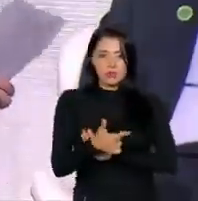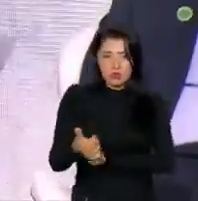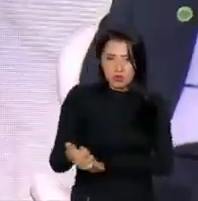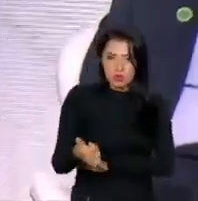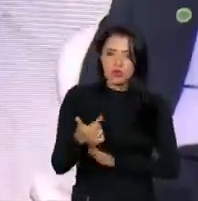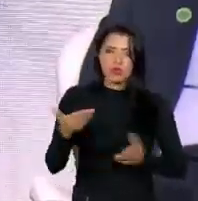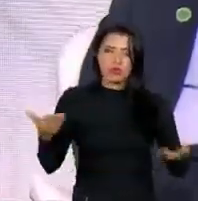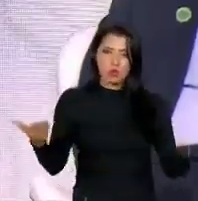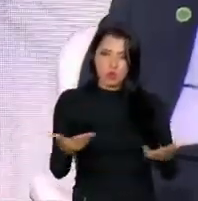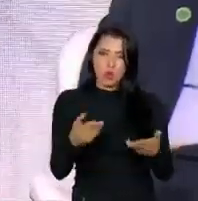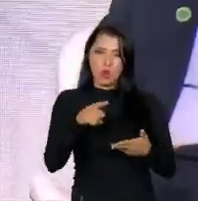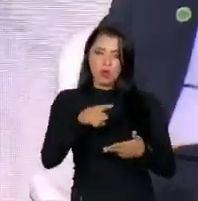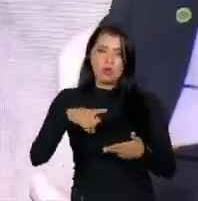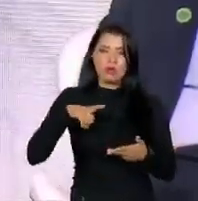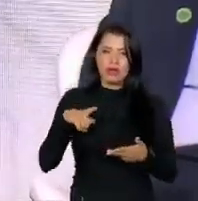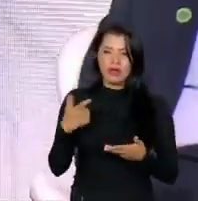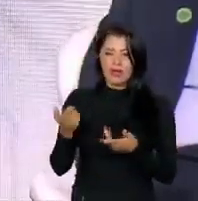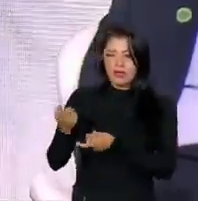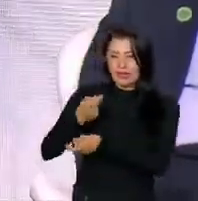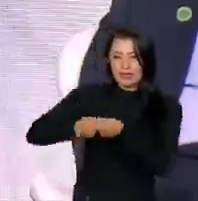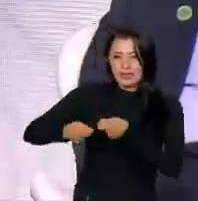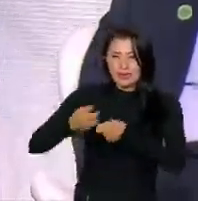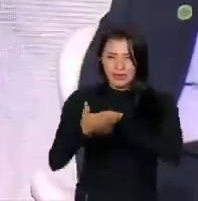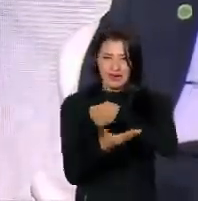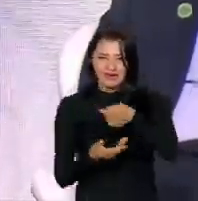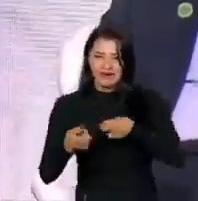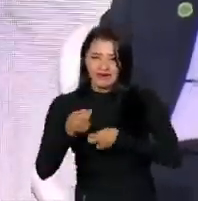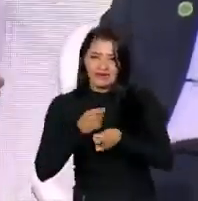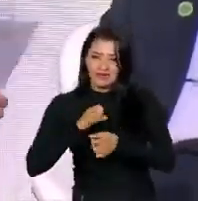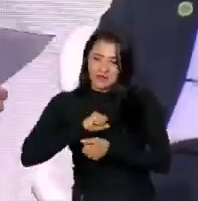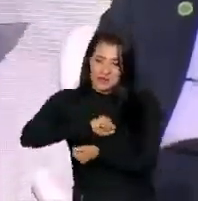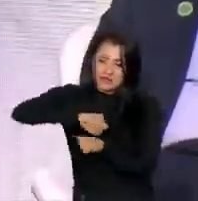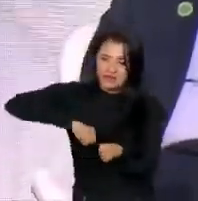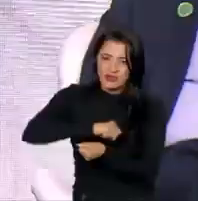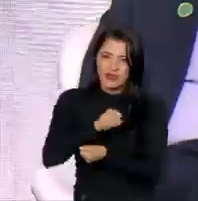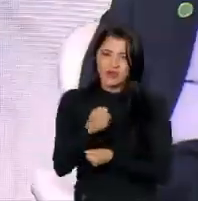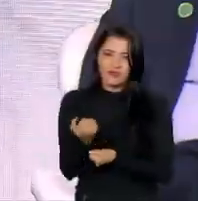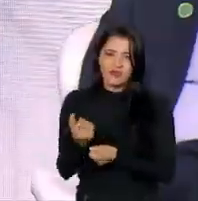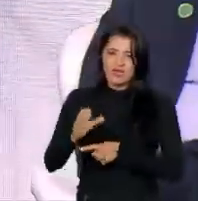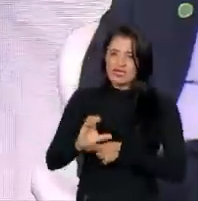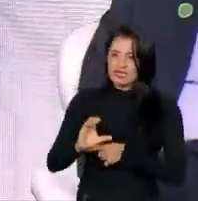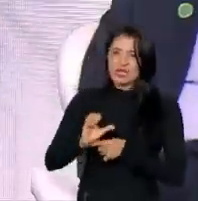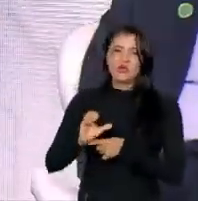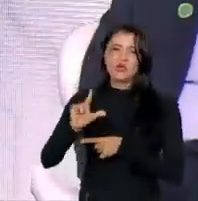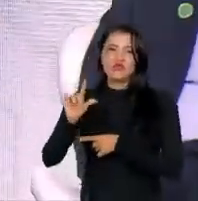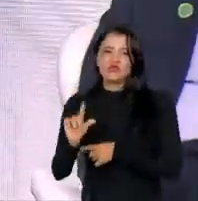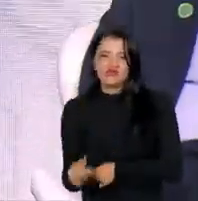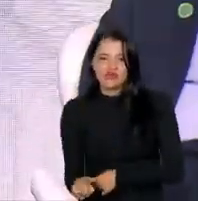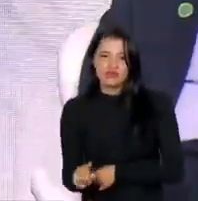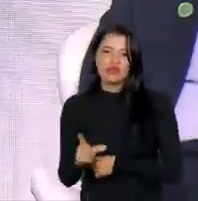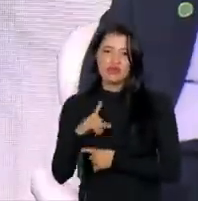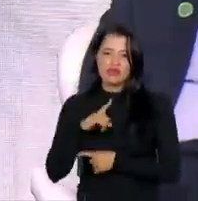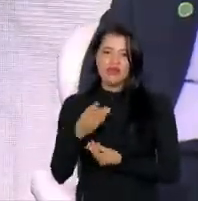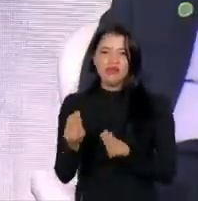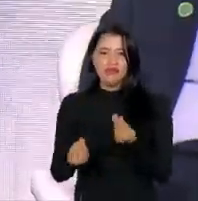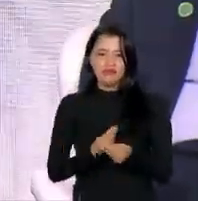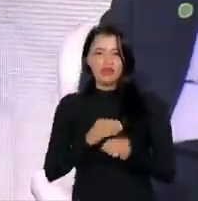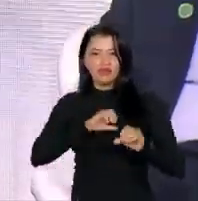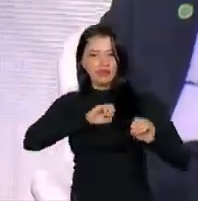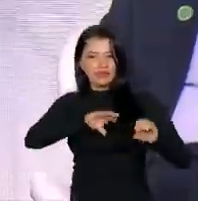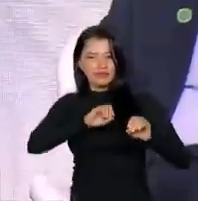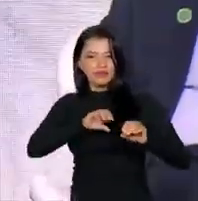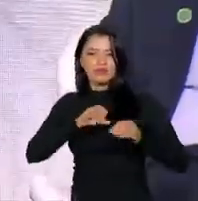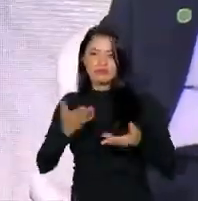matriz econômica, nessa matriz sustentável, né, a questão do baixo carbono, a educação, formar